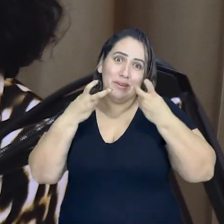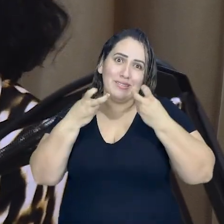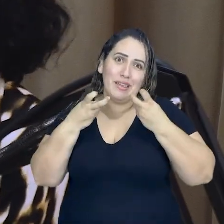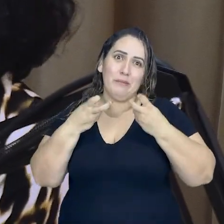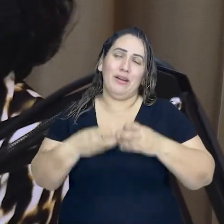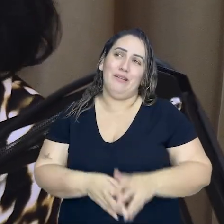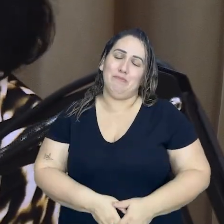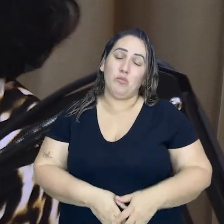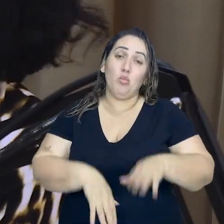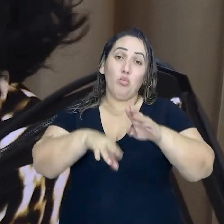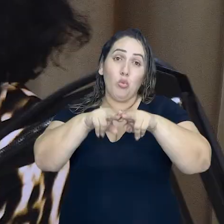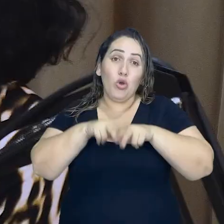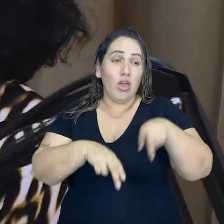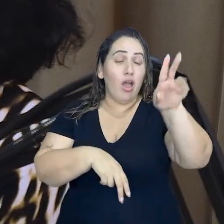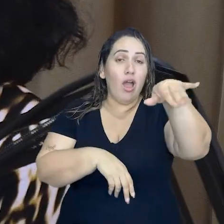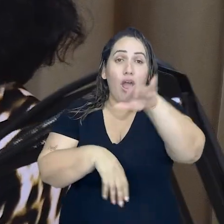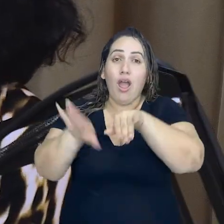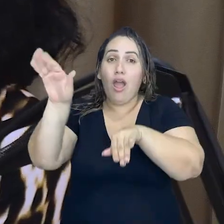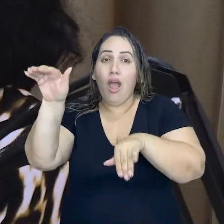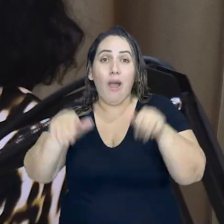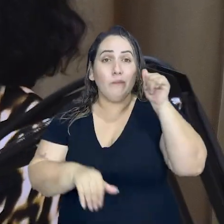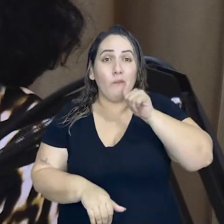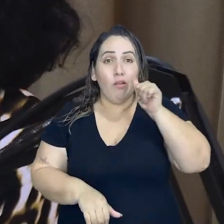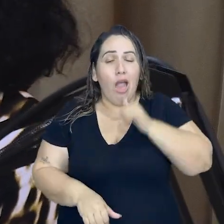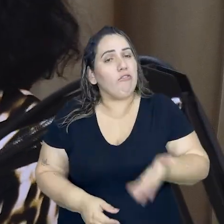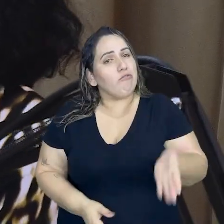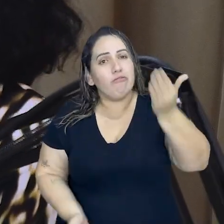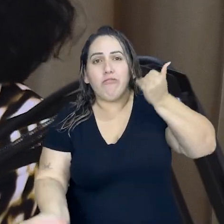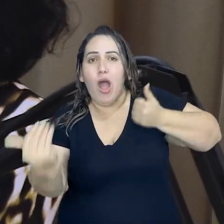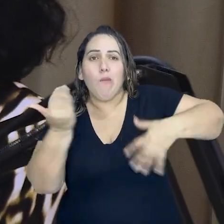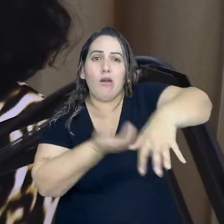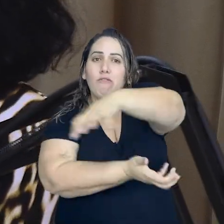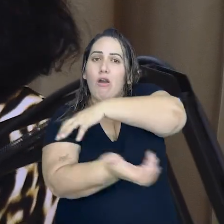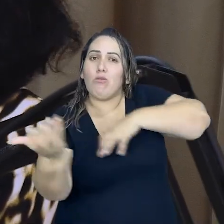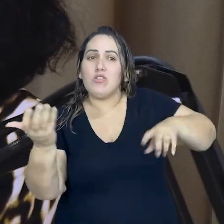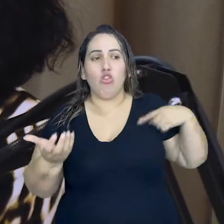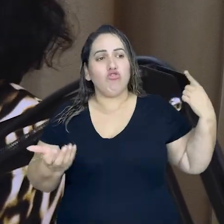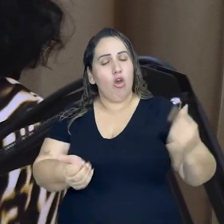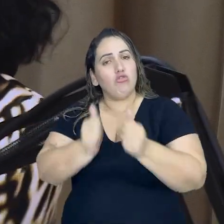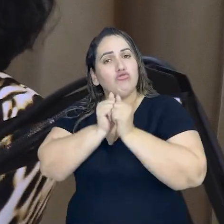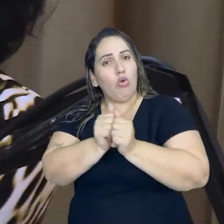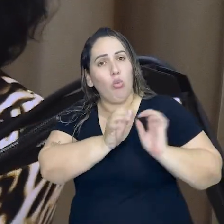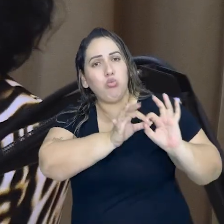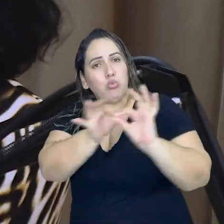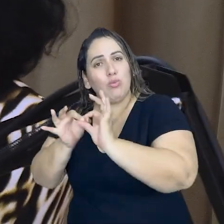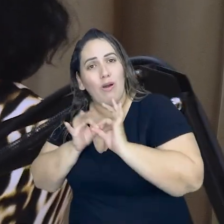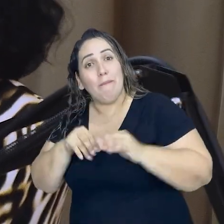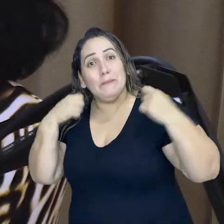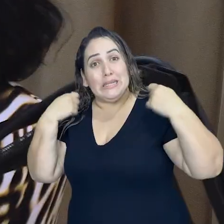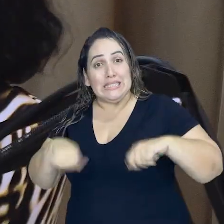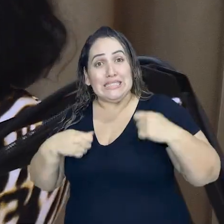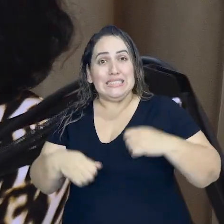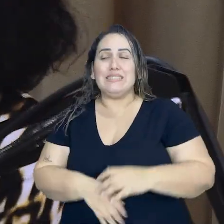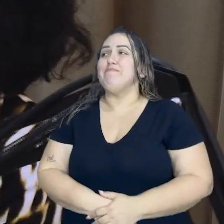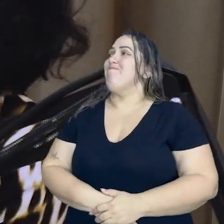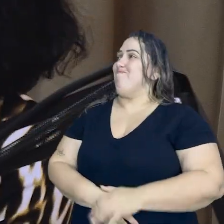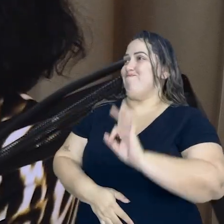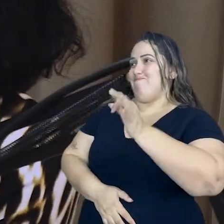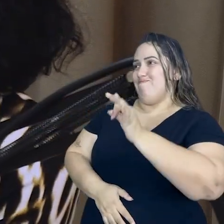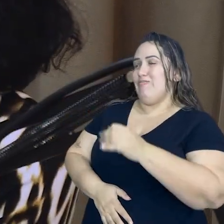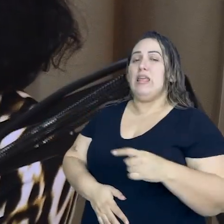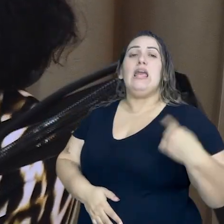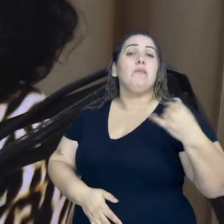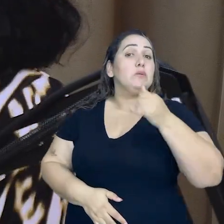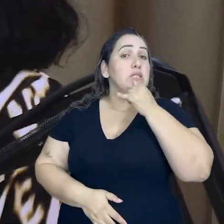é um critério que realmente o partido político utiliza até hoje, mas ele não há como